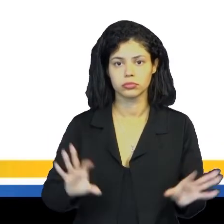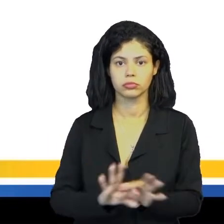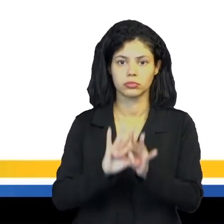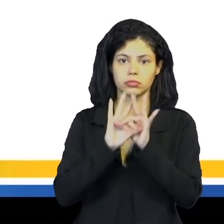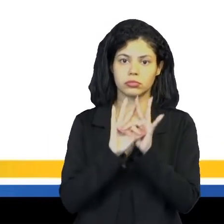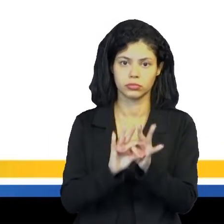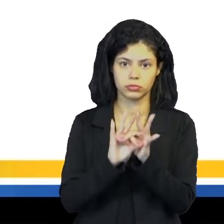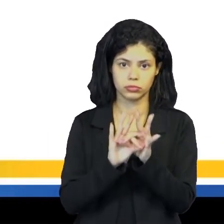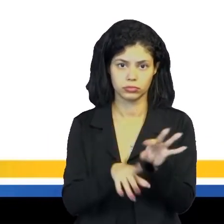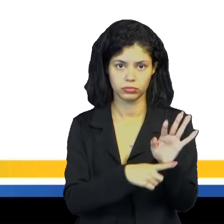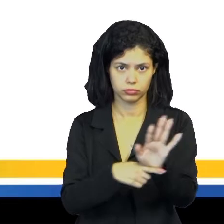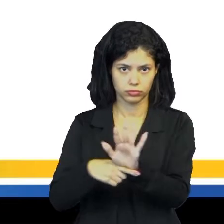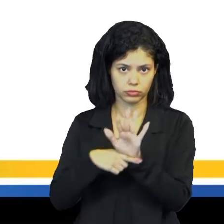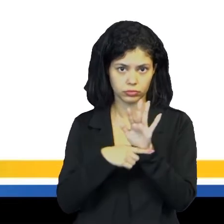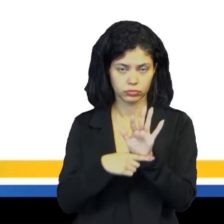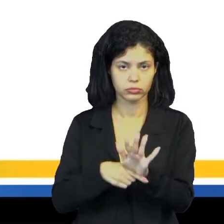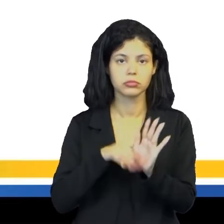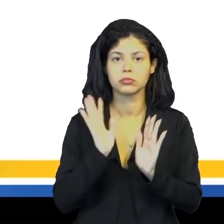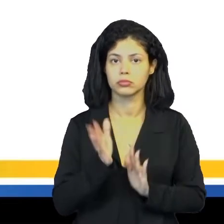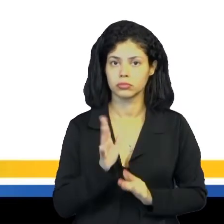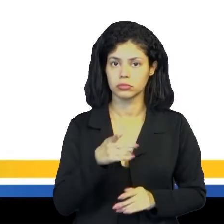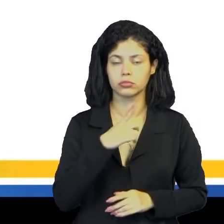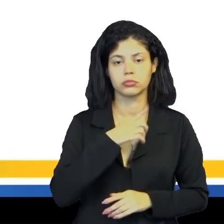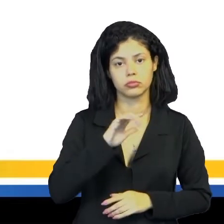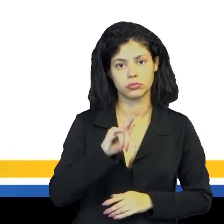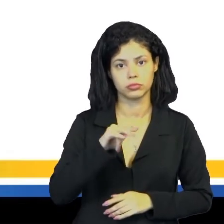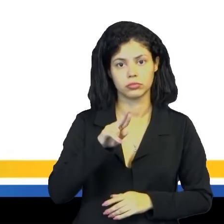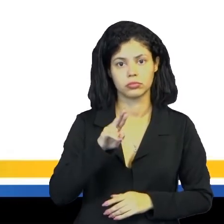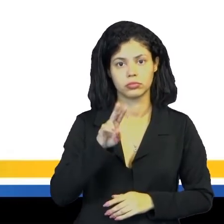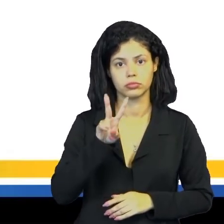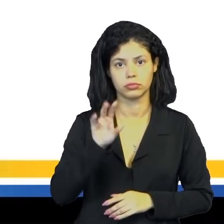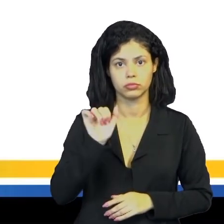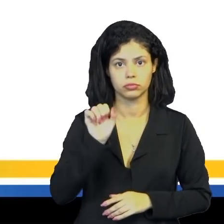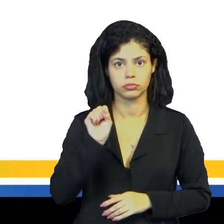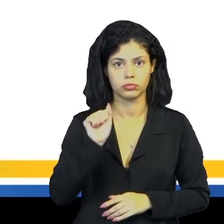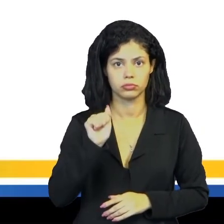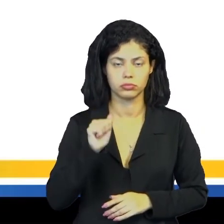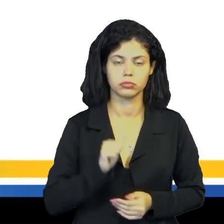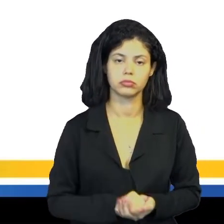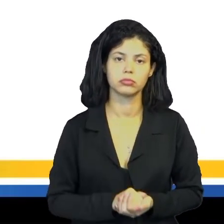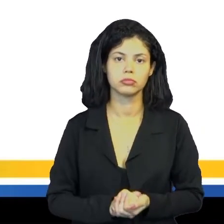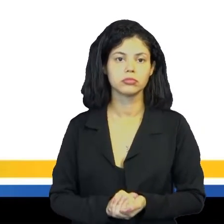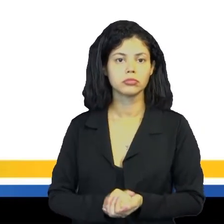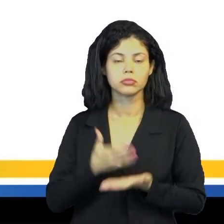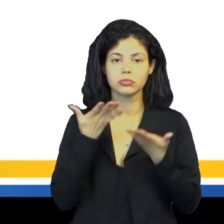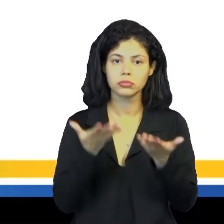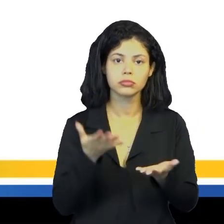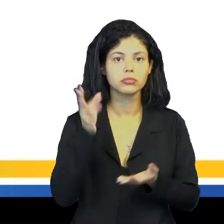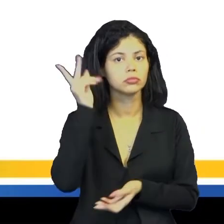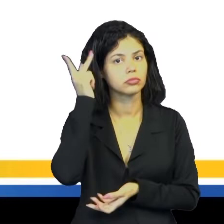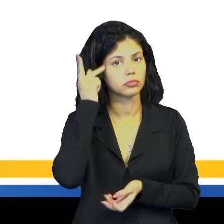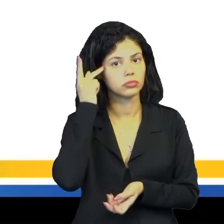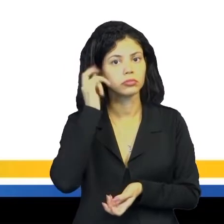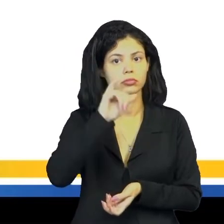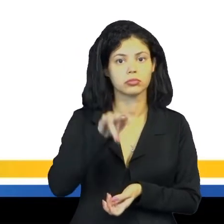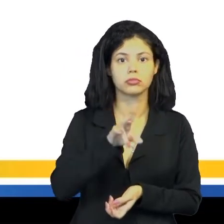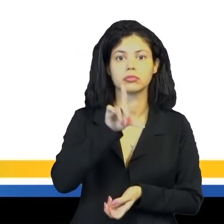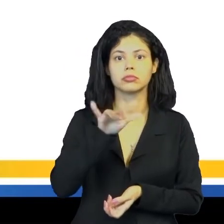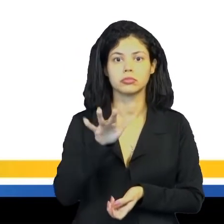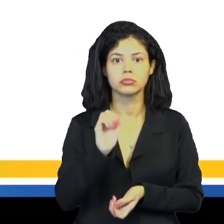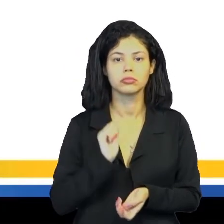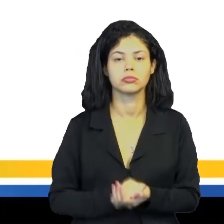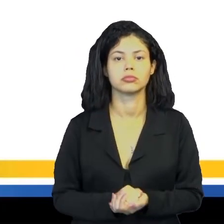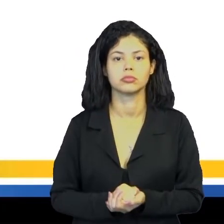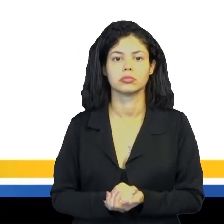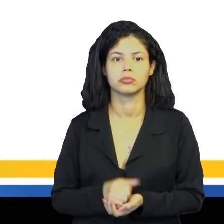aliaram para apresentar a candidatura do gaúcho Getúlio Vargas. Dessa maneira, o candidato paulista Júlio Prestes, ele é vencedor das